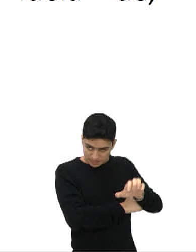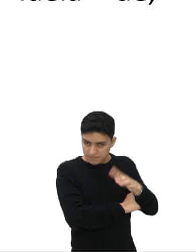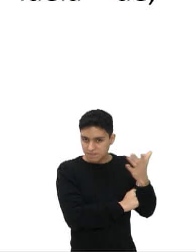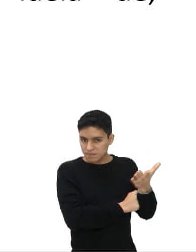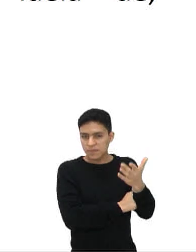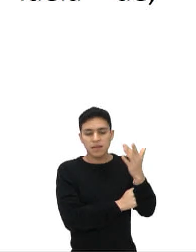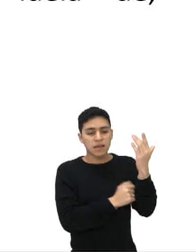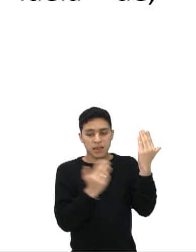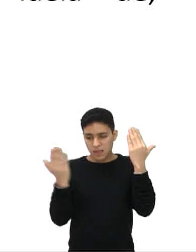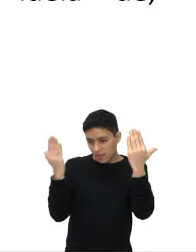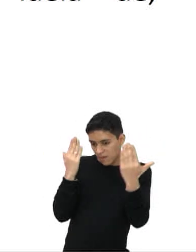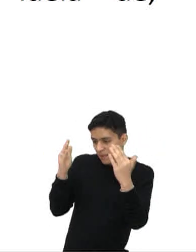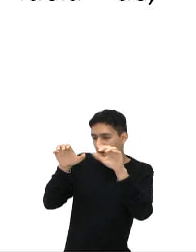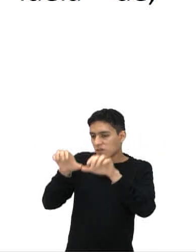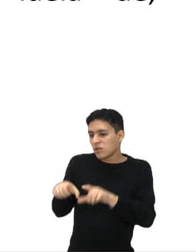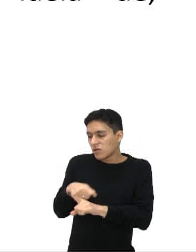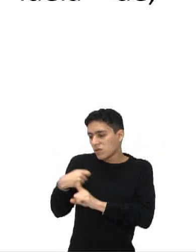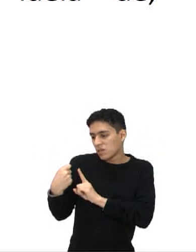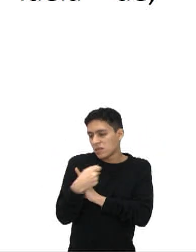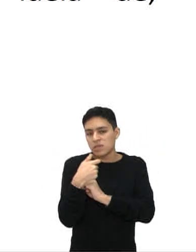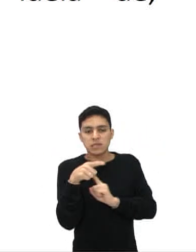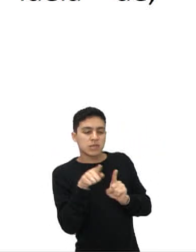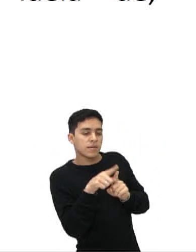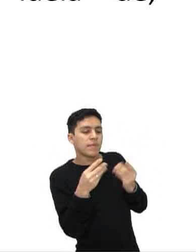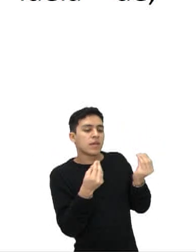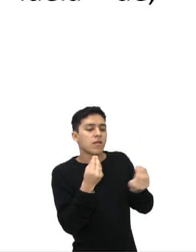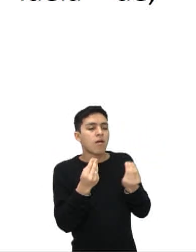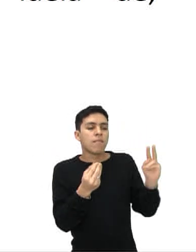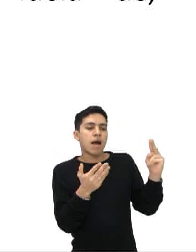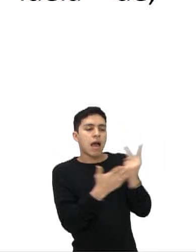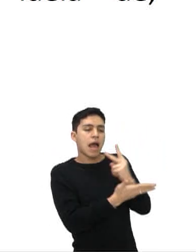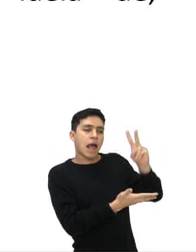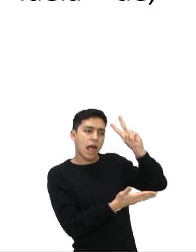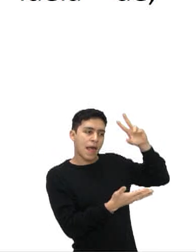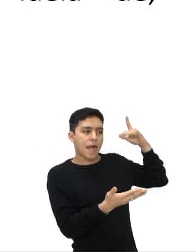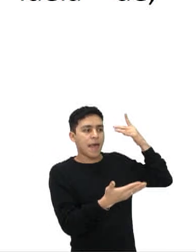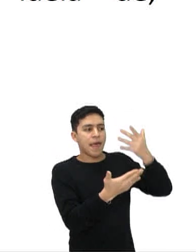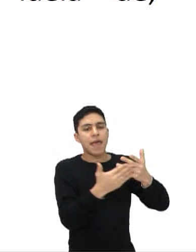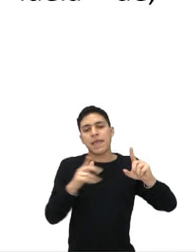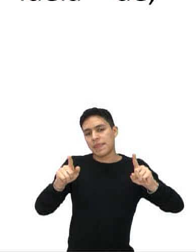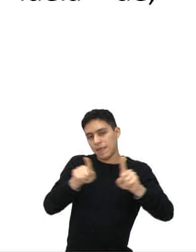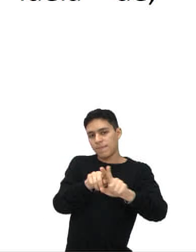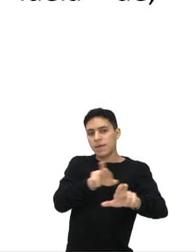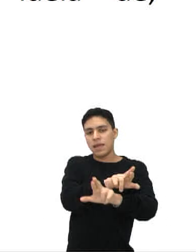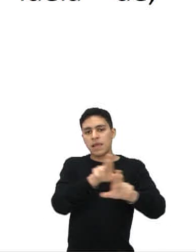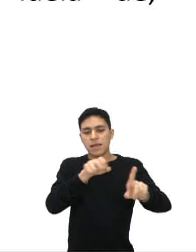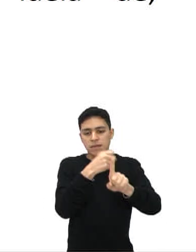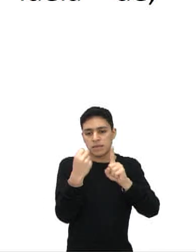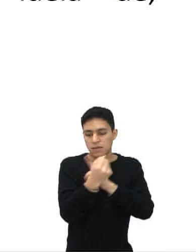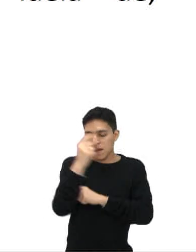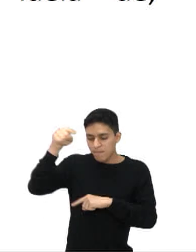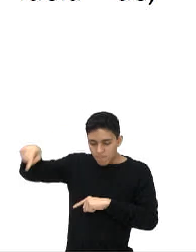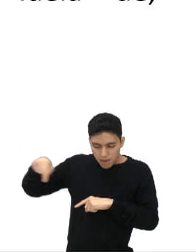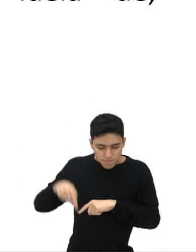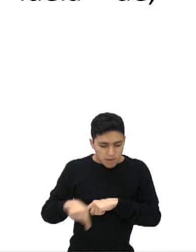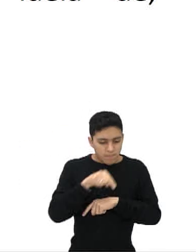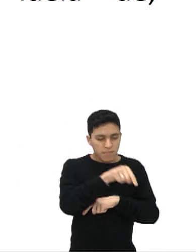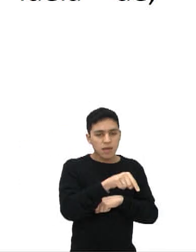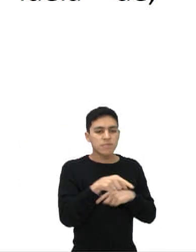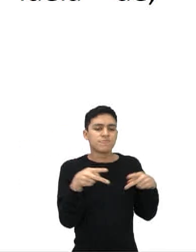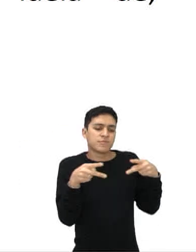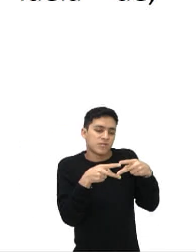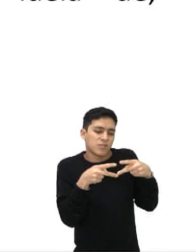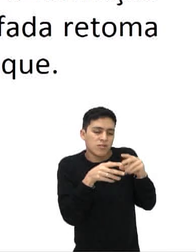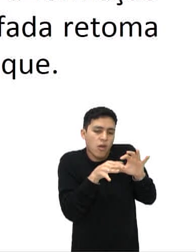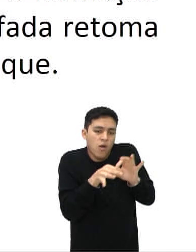né, a estrutura da sociedade como os eventos históricos e as relações sociais. Então, são os dois que ele usou aqui,